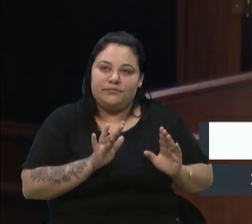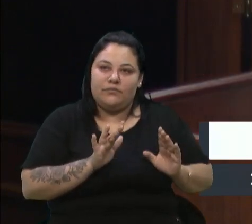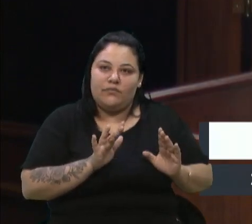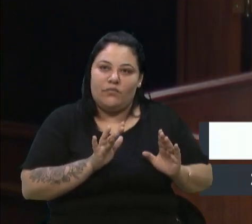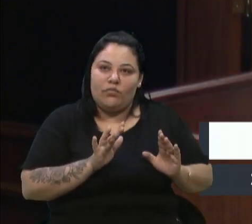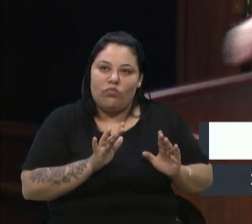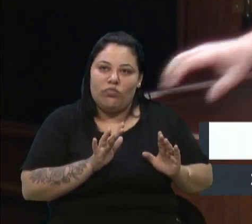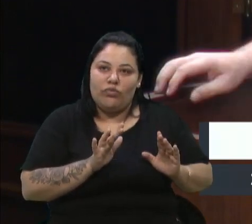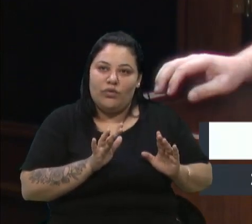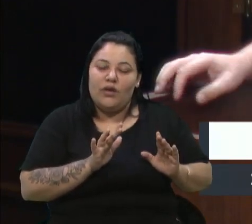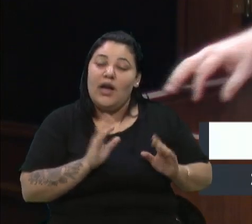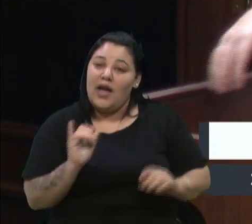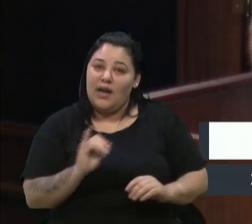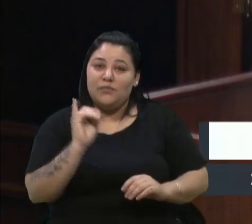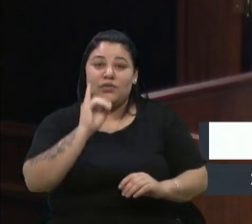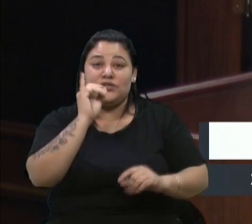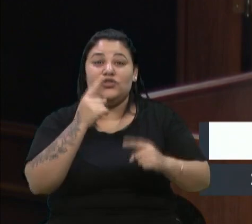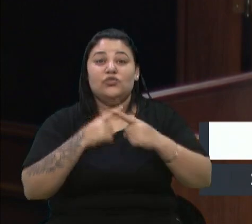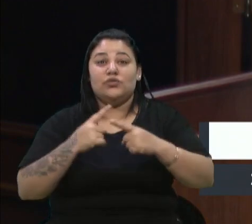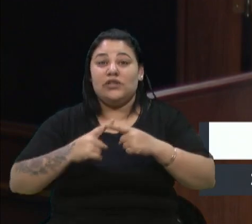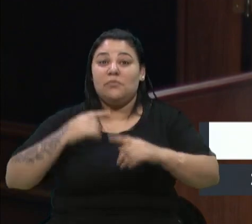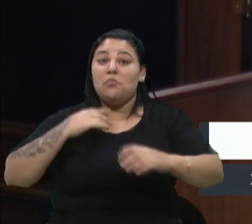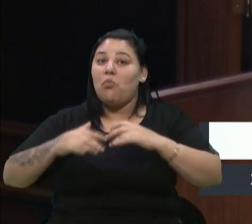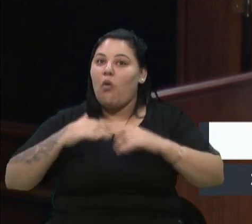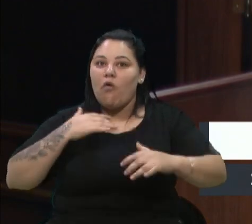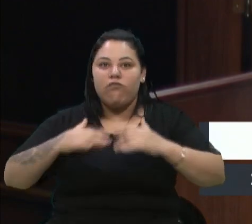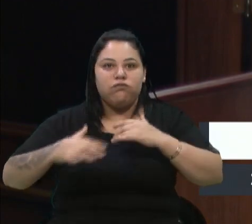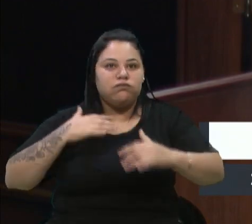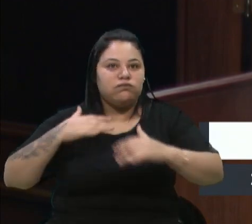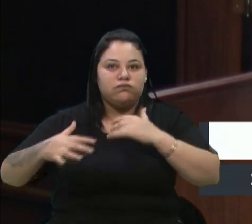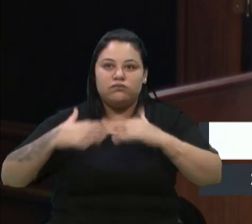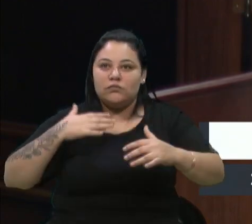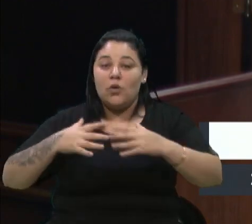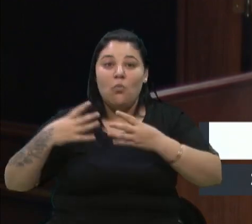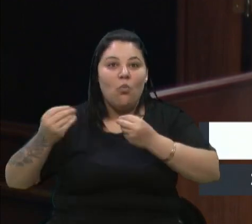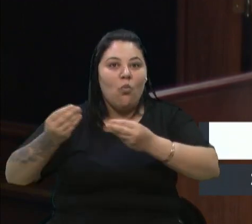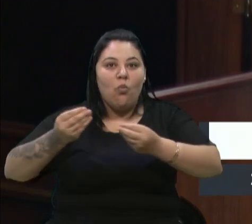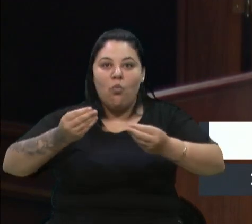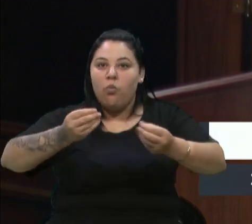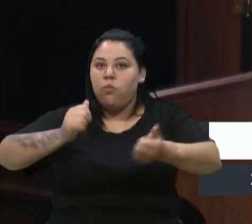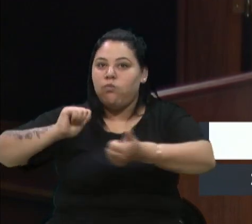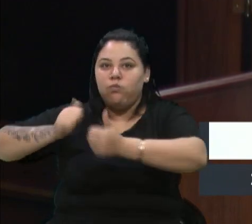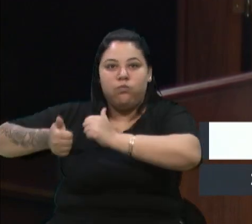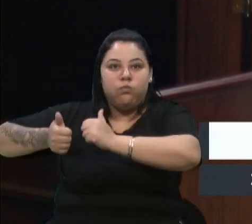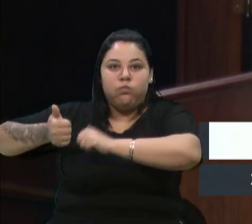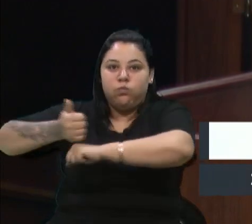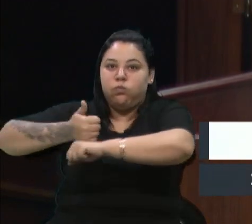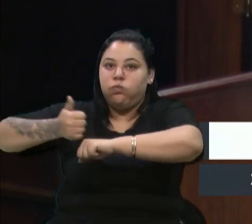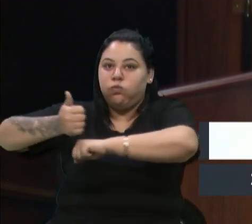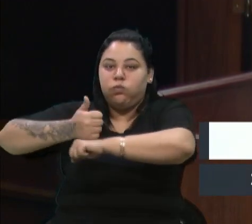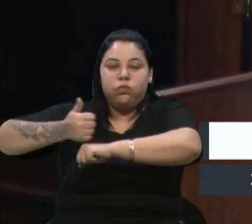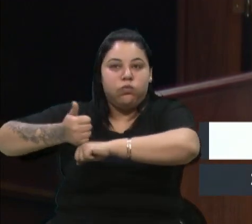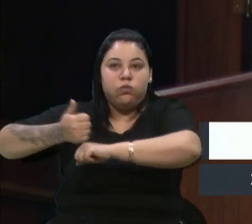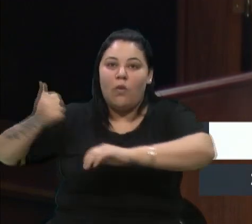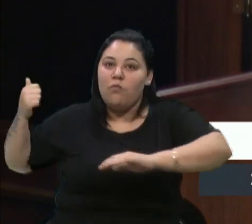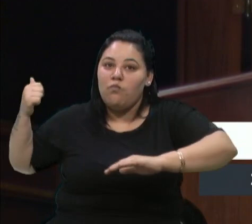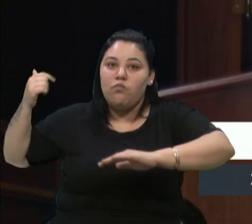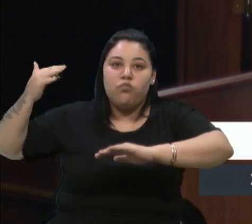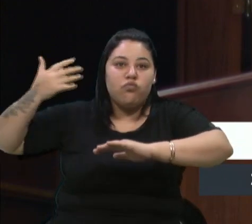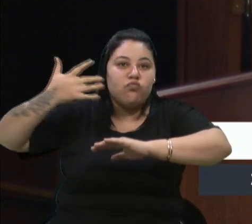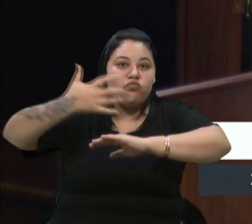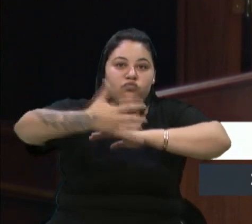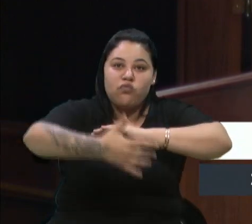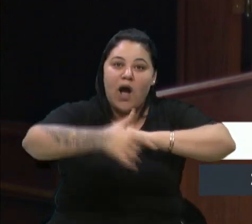um grande motivo porque movimenta muita gente, vem muito atleta de fora de Caxias do Sul, é turismo, é